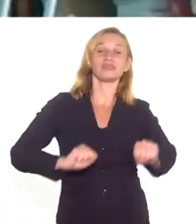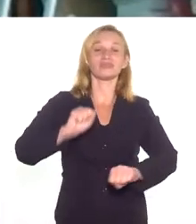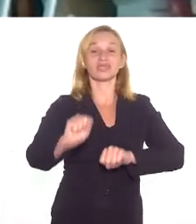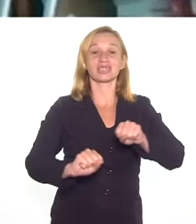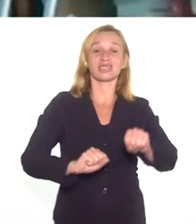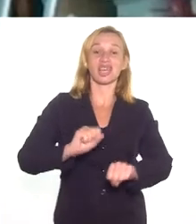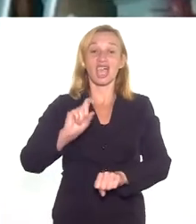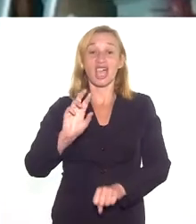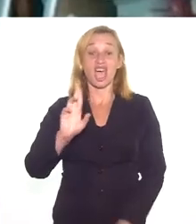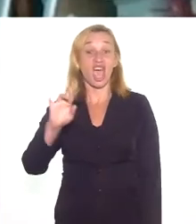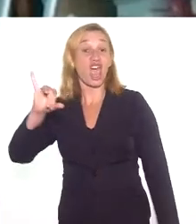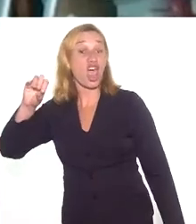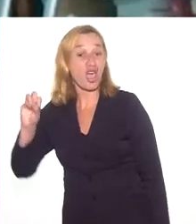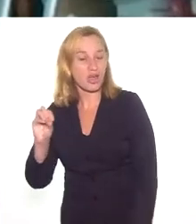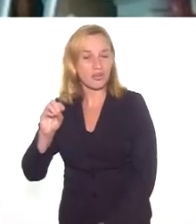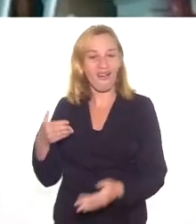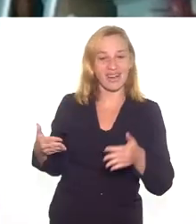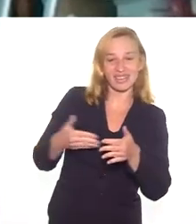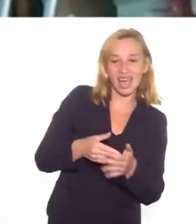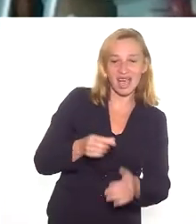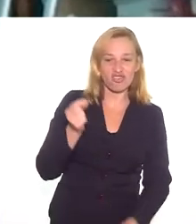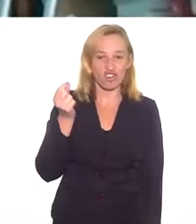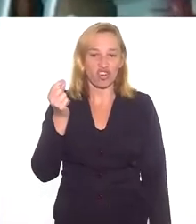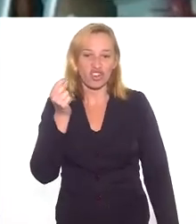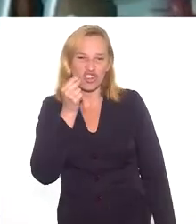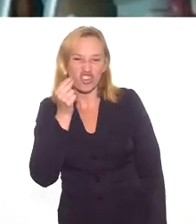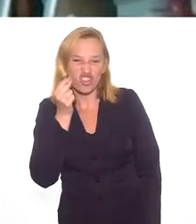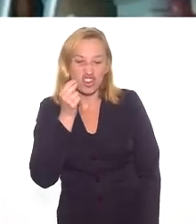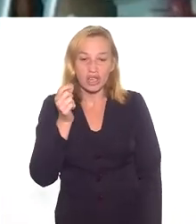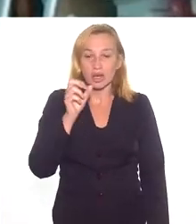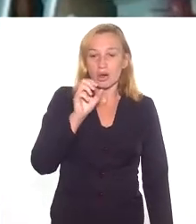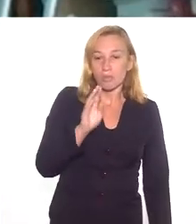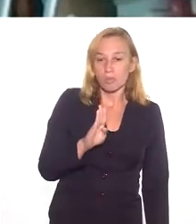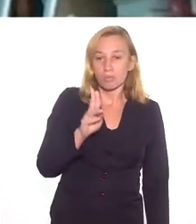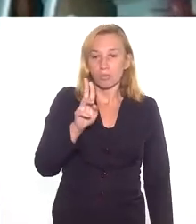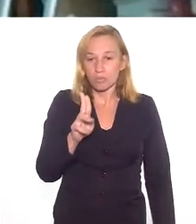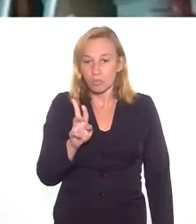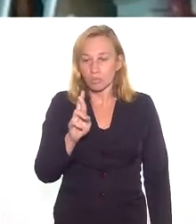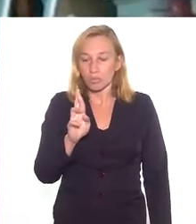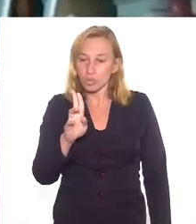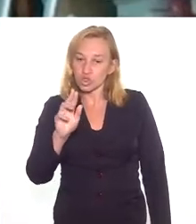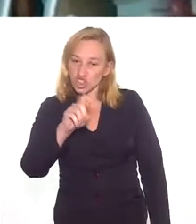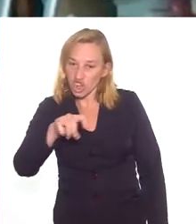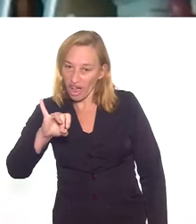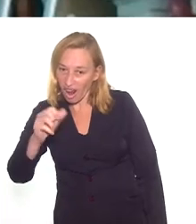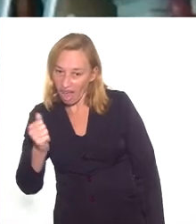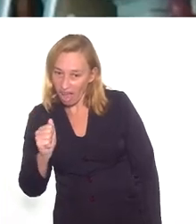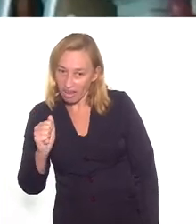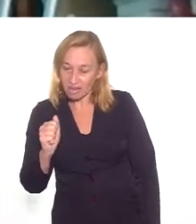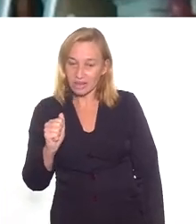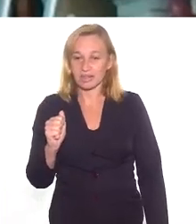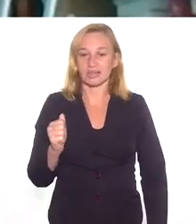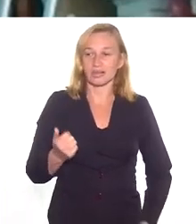Alemanha, seguindo o Reino, até a Suíça, de Bruxelas,